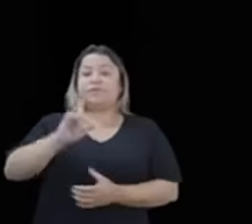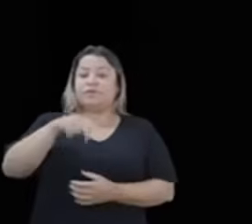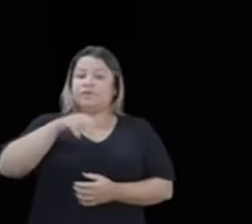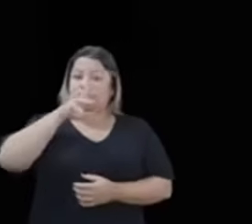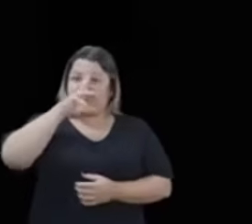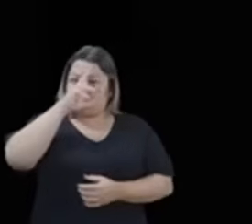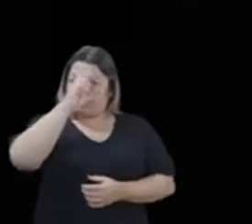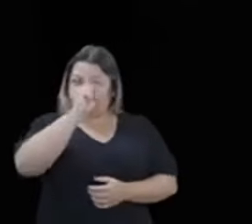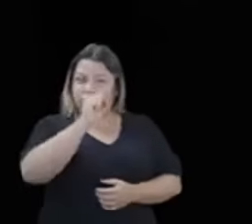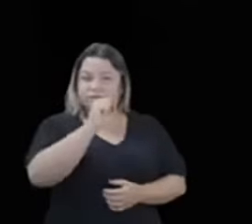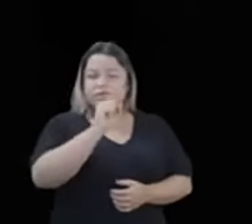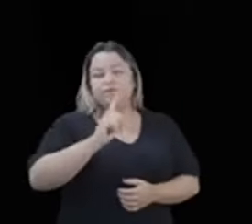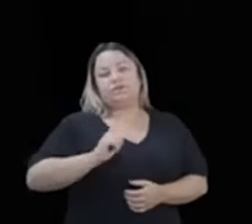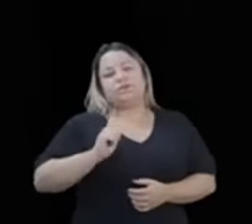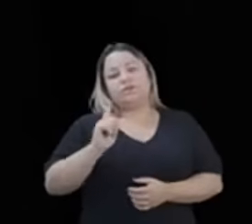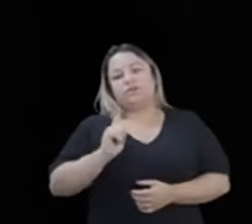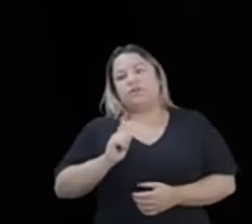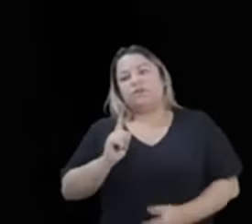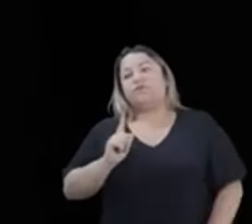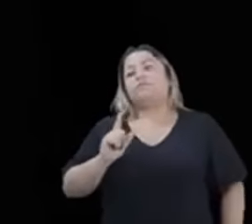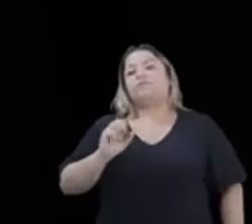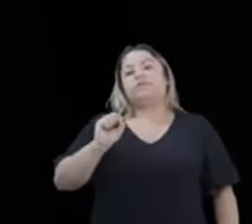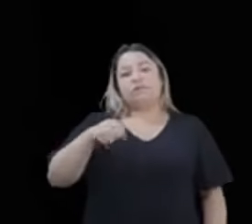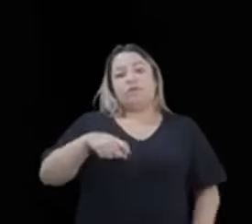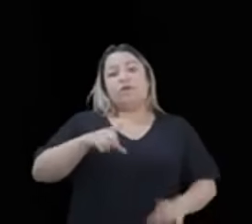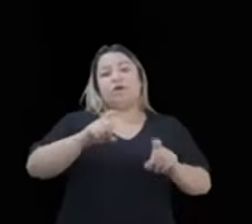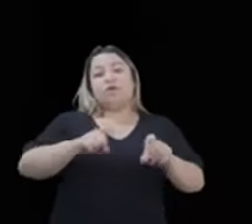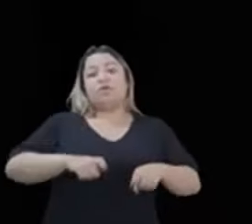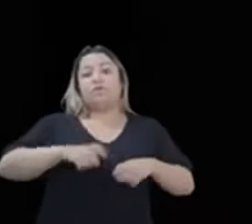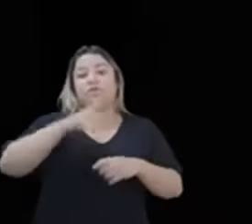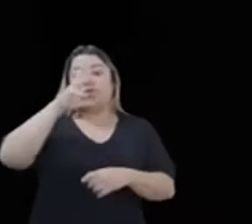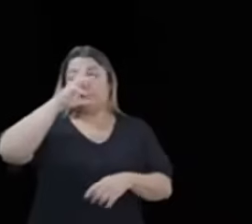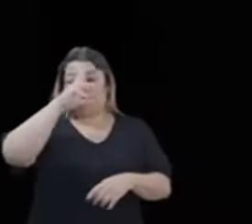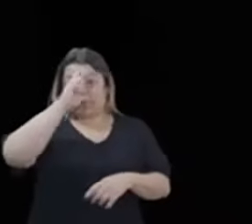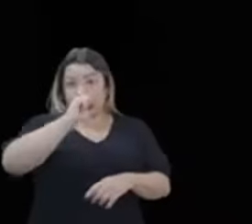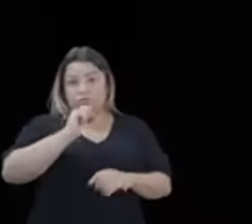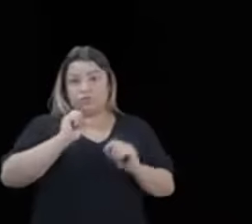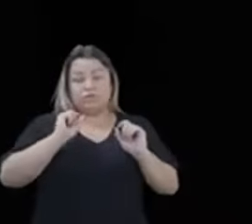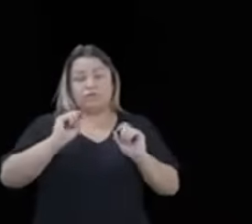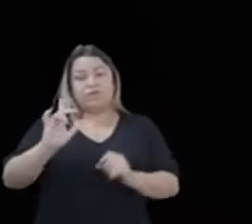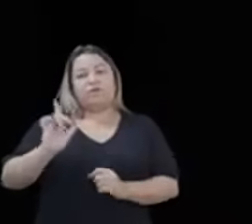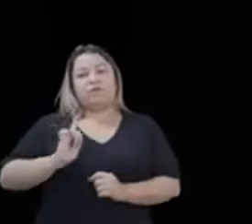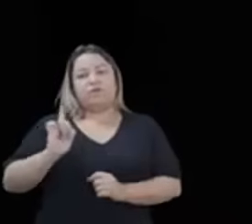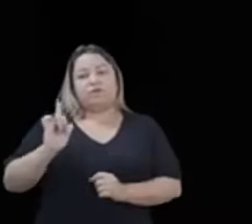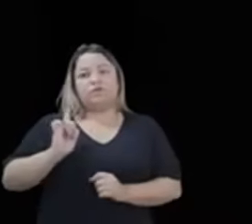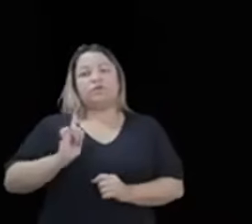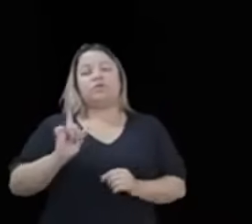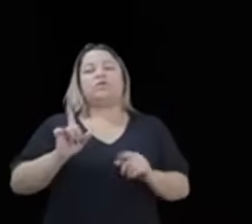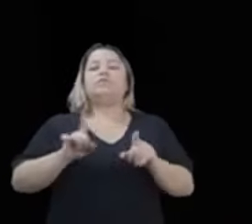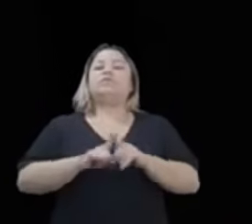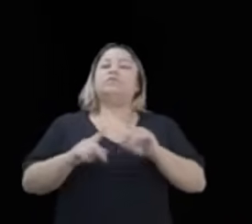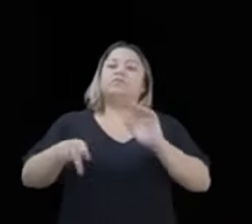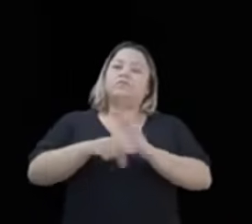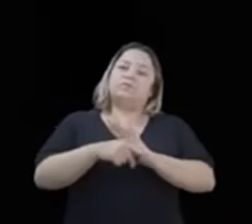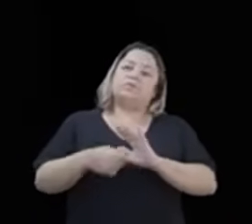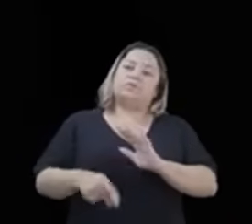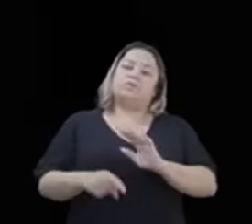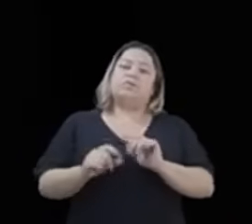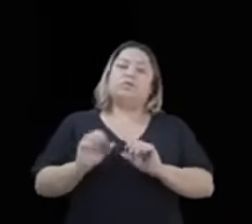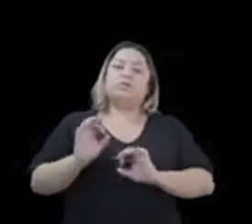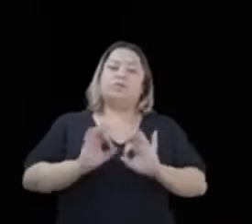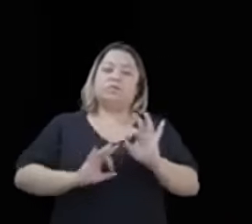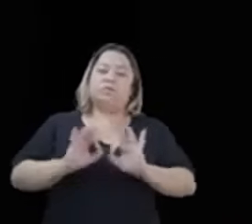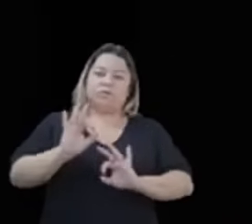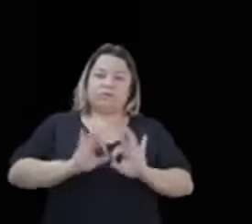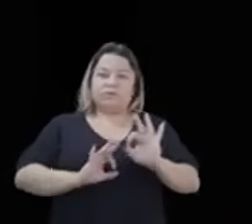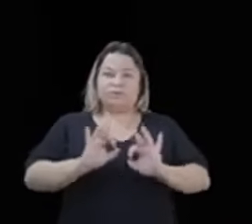forte, que tenha, sim, uma agricultura forte, que tenha, sim, uma pequena propriedade organizada e